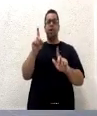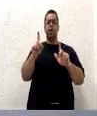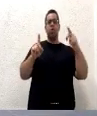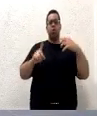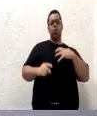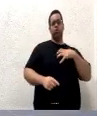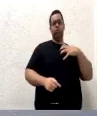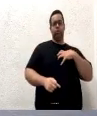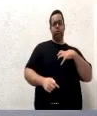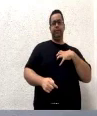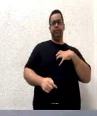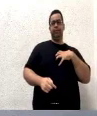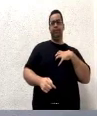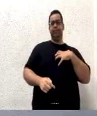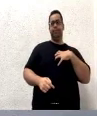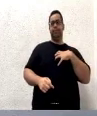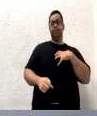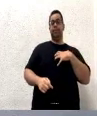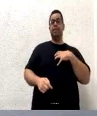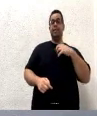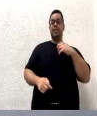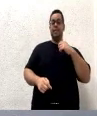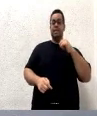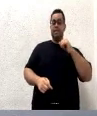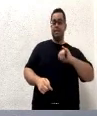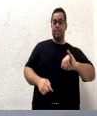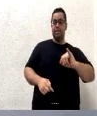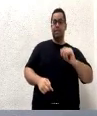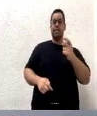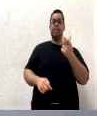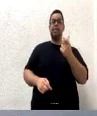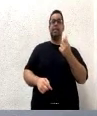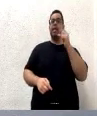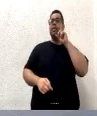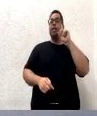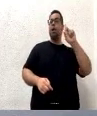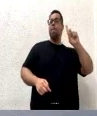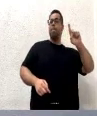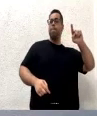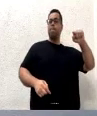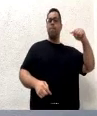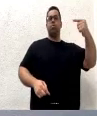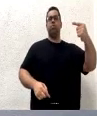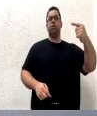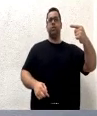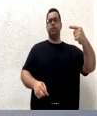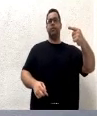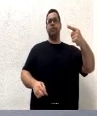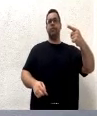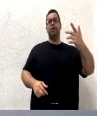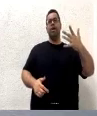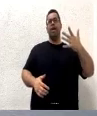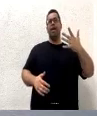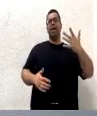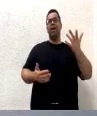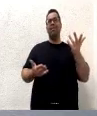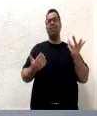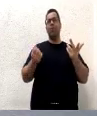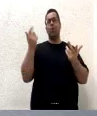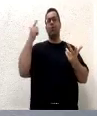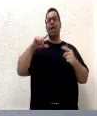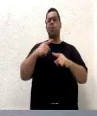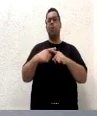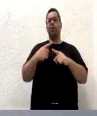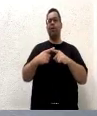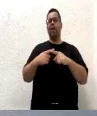eu ainda vou identificar se eu estou IgG, que é aquela fase que eu já adquiri anticorpo. Tá? Então, esse é o que a gente